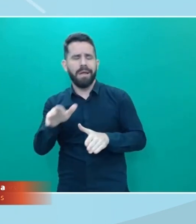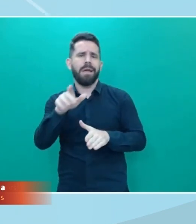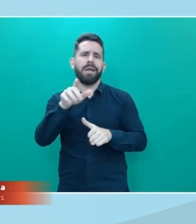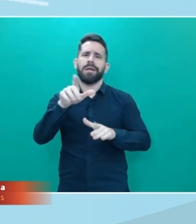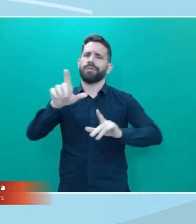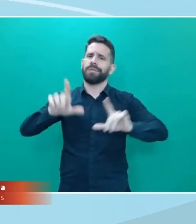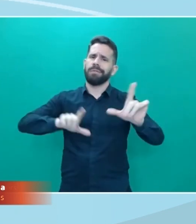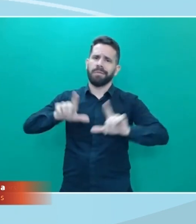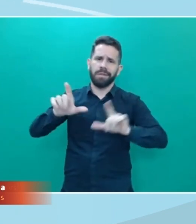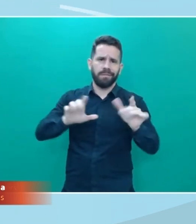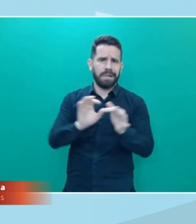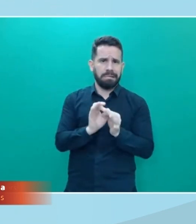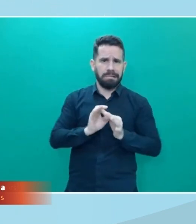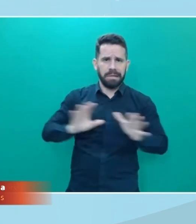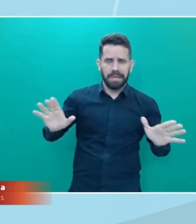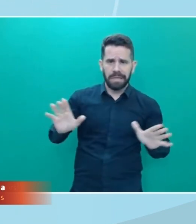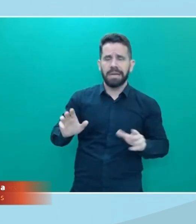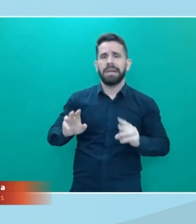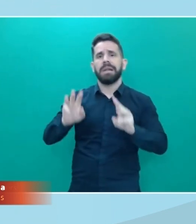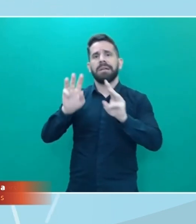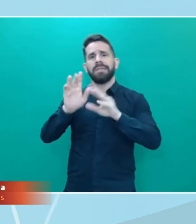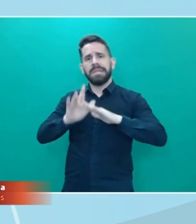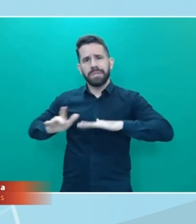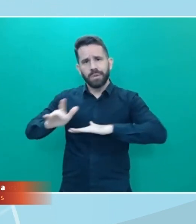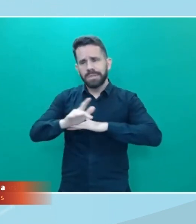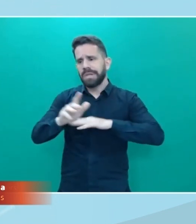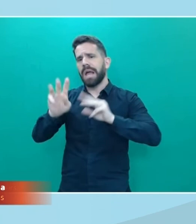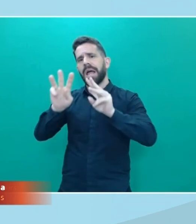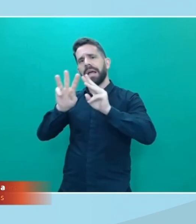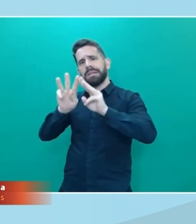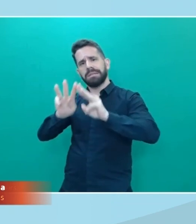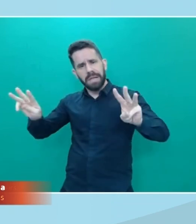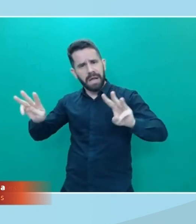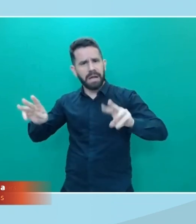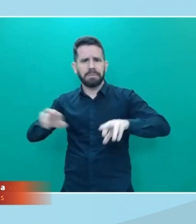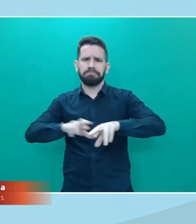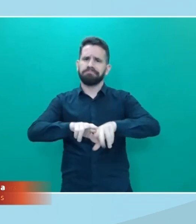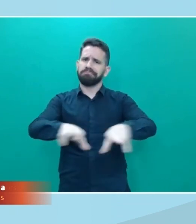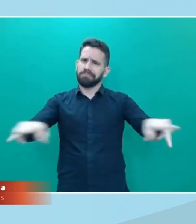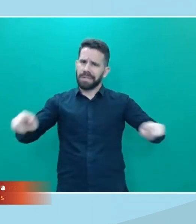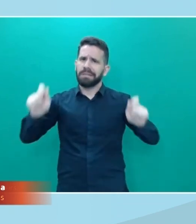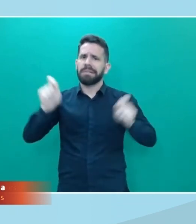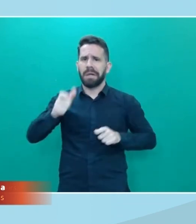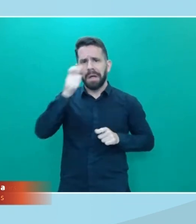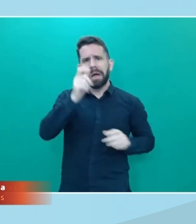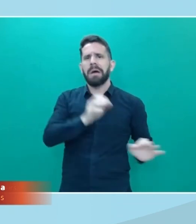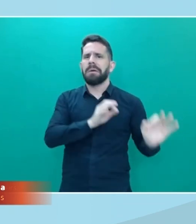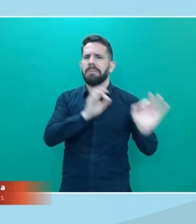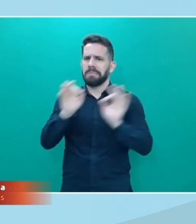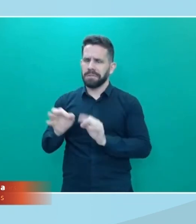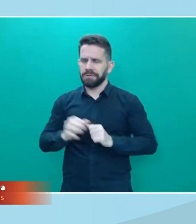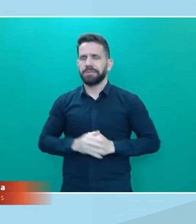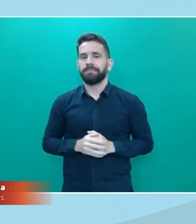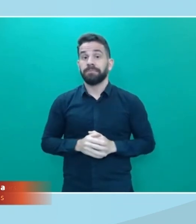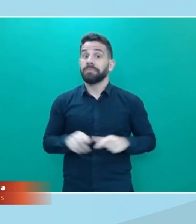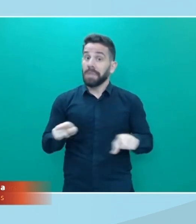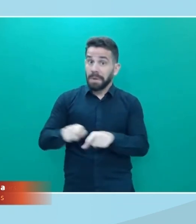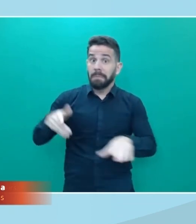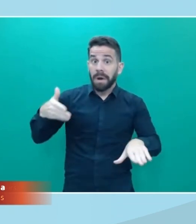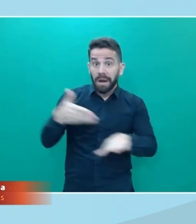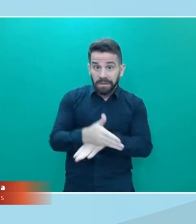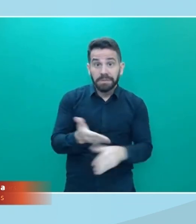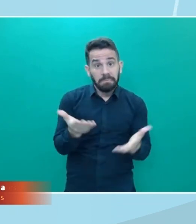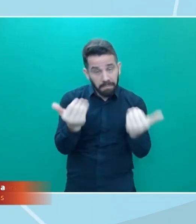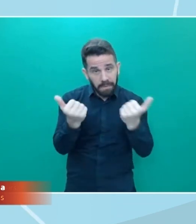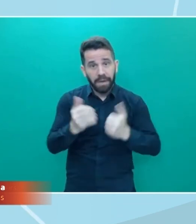sociais, no site, muitos lugares para que você possa conferir a nossa programação. Você também pode participar com a gente pelo chat